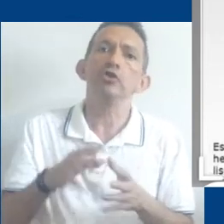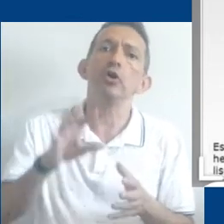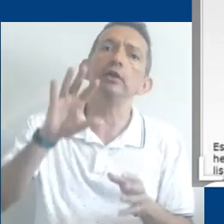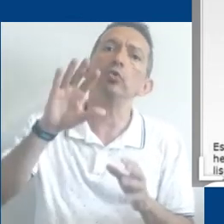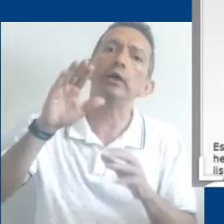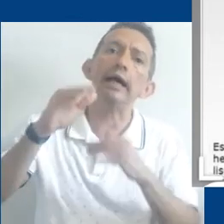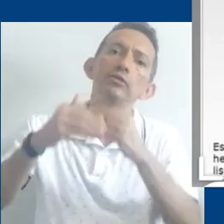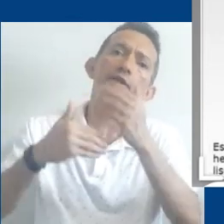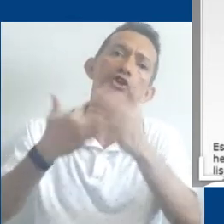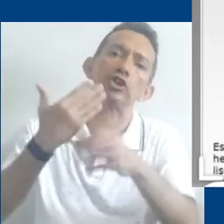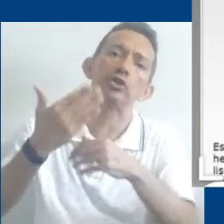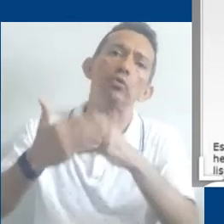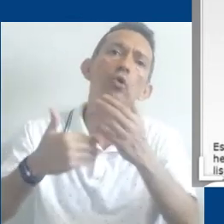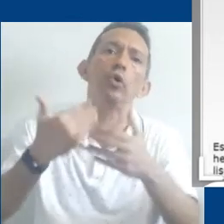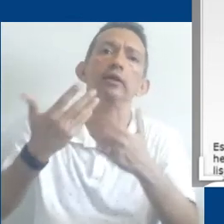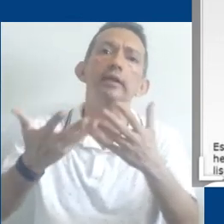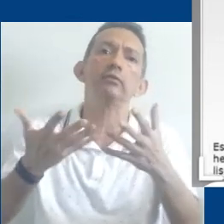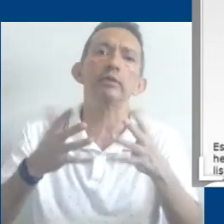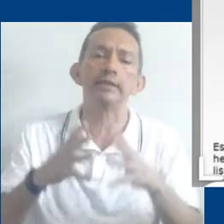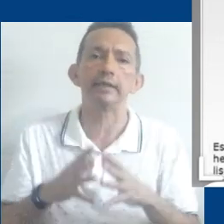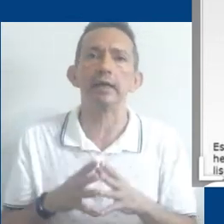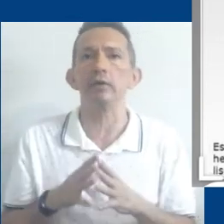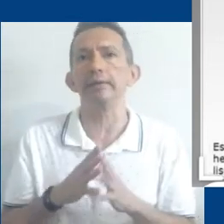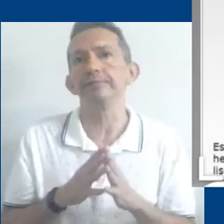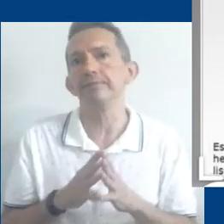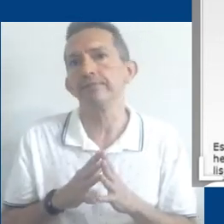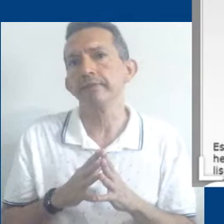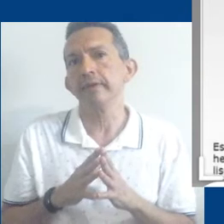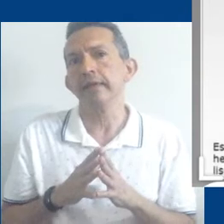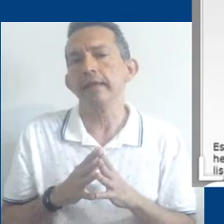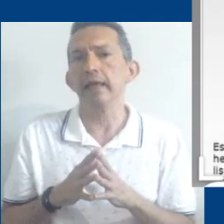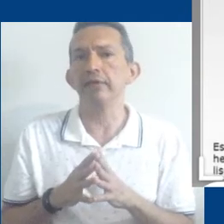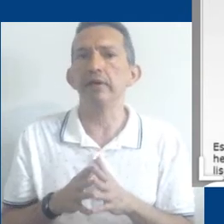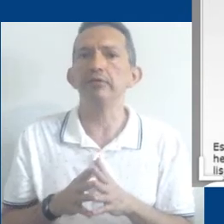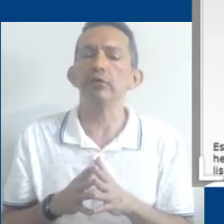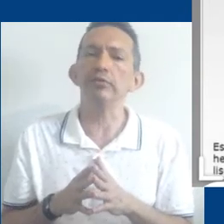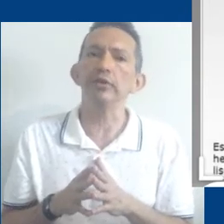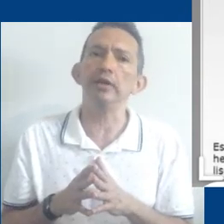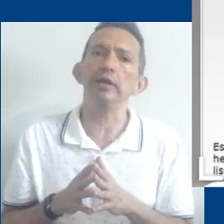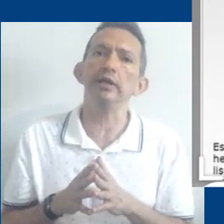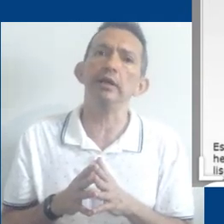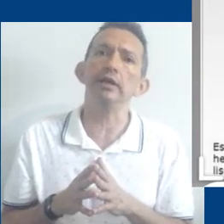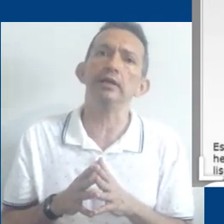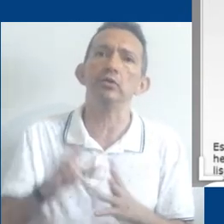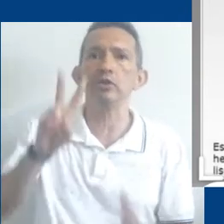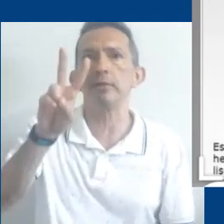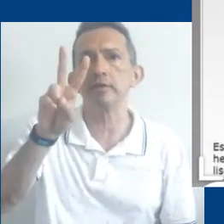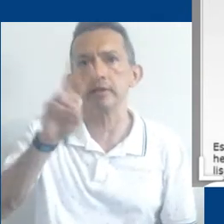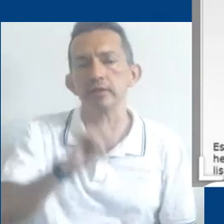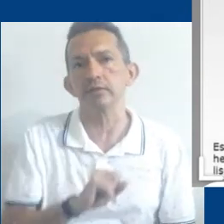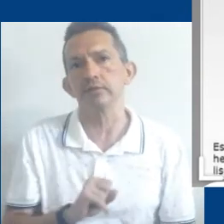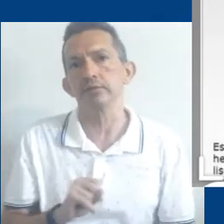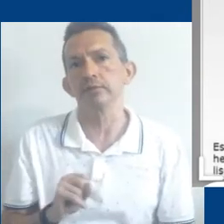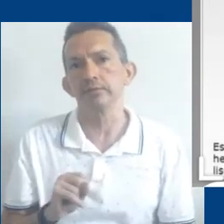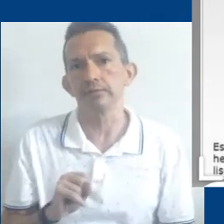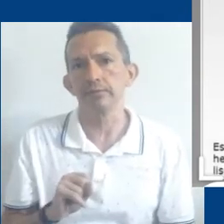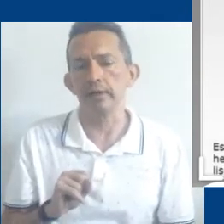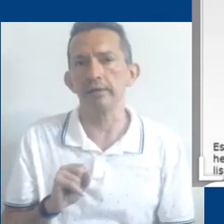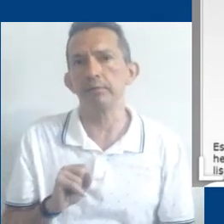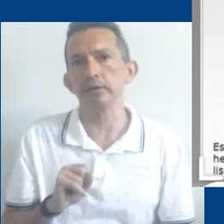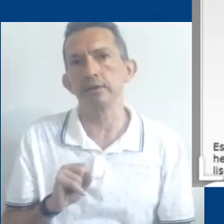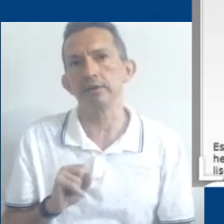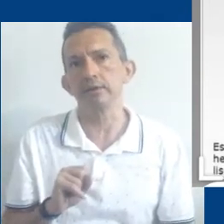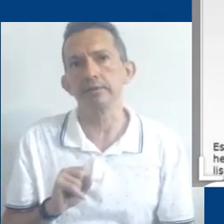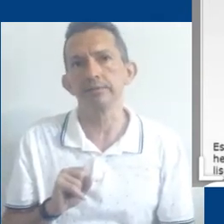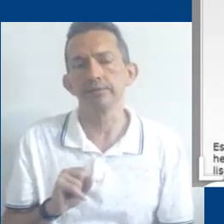Ok? Só que no caso a digestão que ocorre dentro da célula, ela vai envolver dois processos.